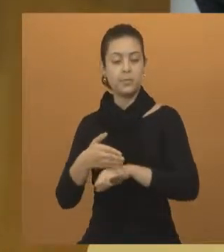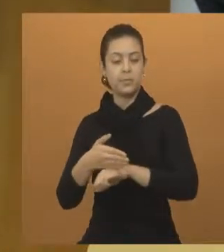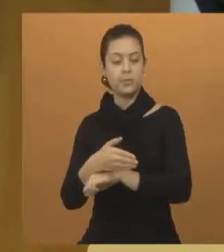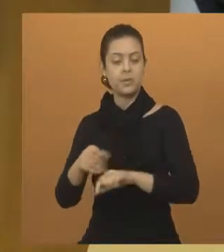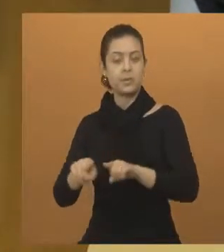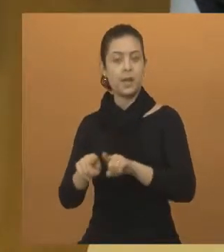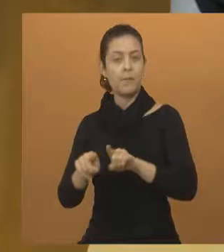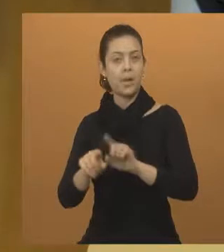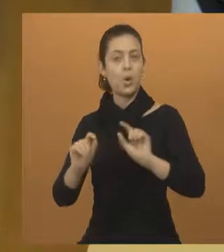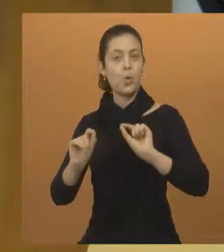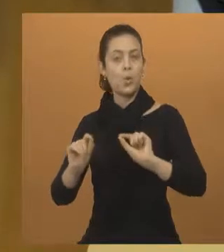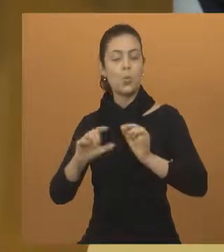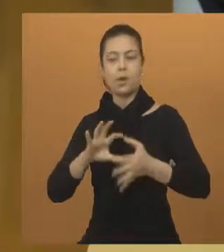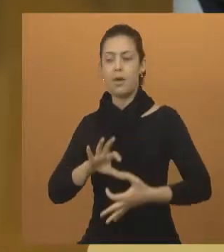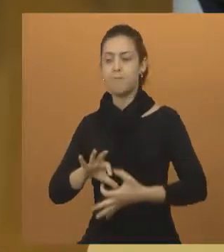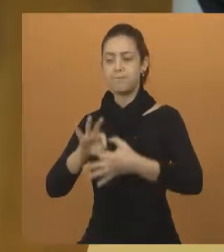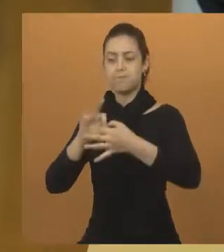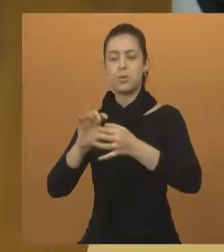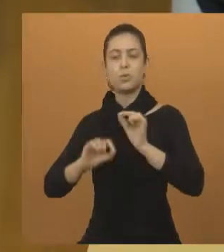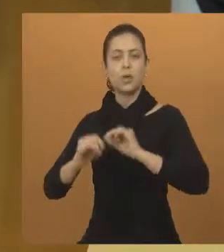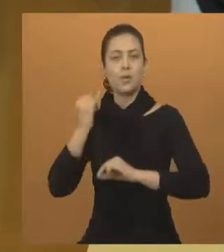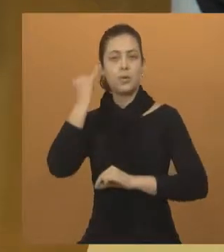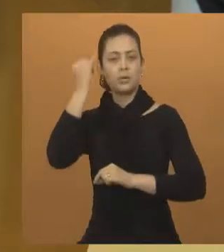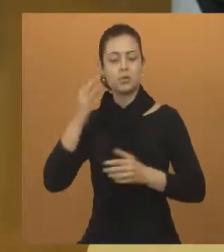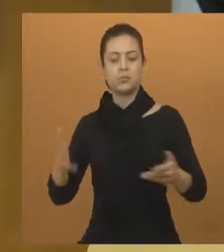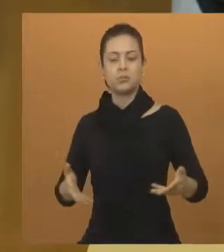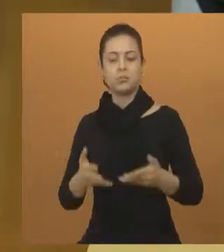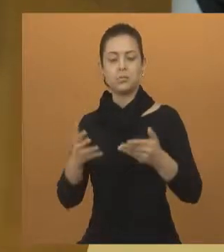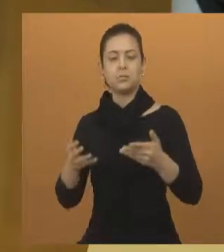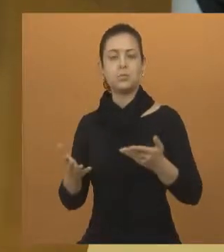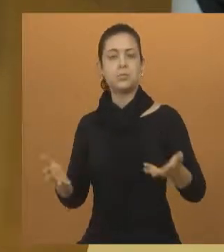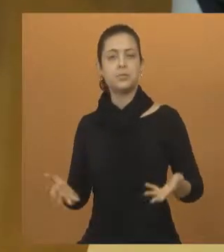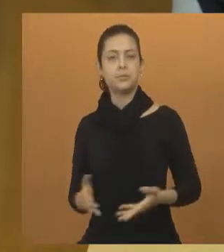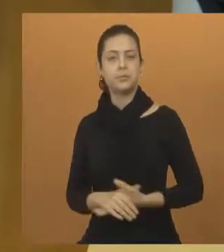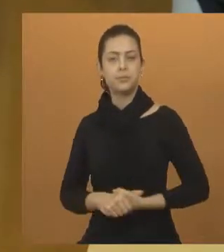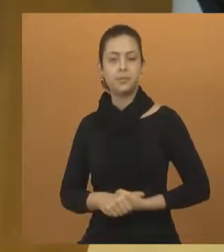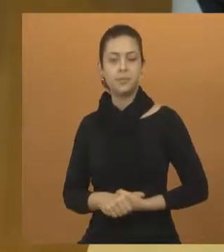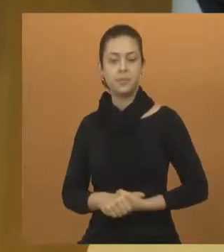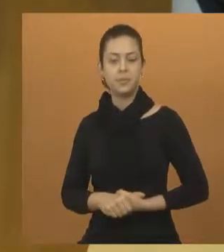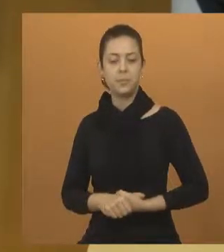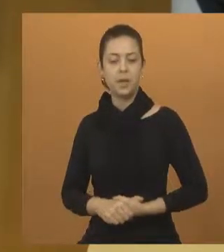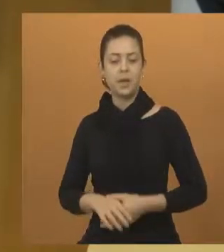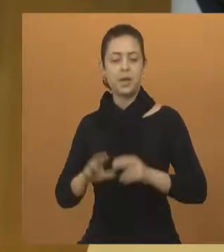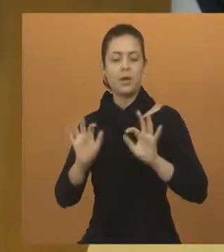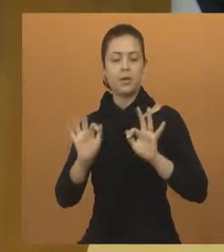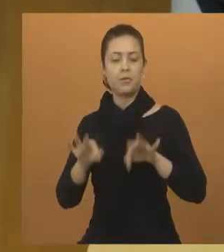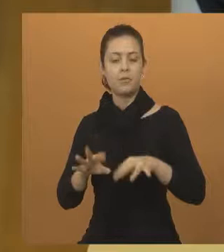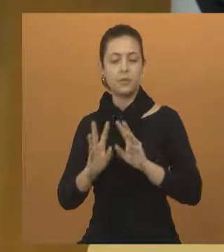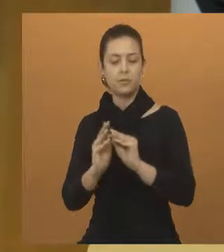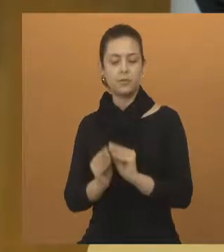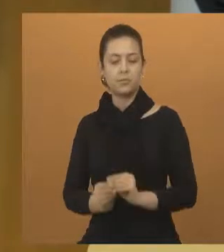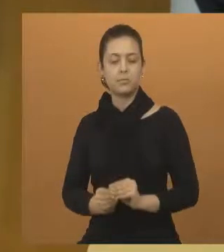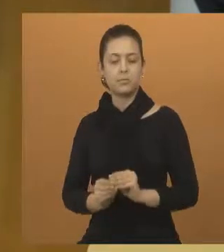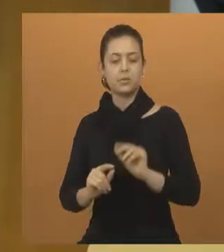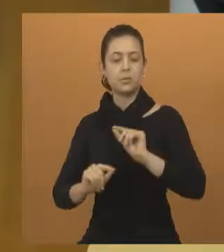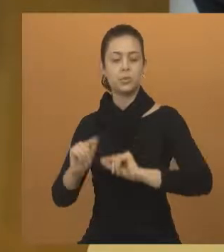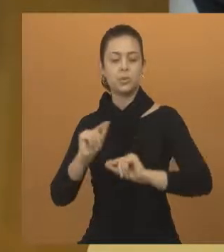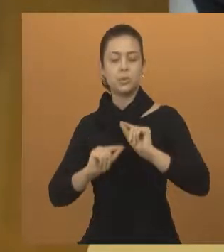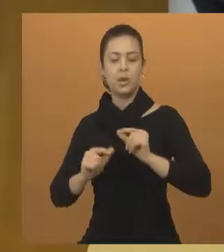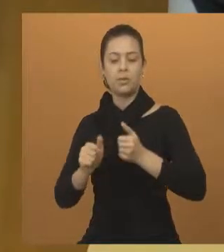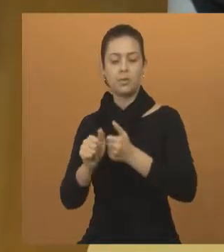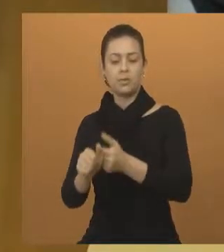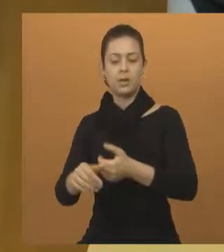que torna de suma importância sua promoção e incentivo. Por fim, esclarece-se que